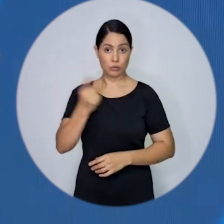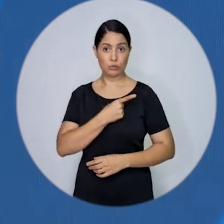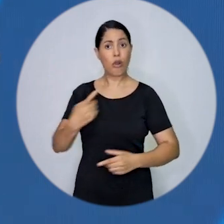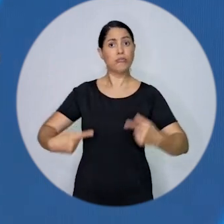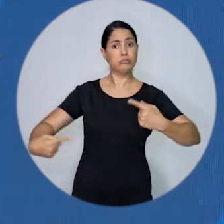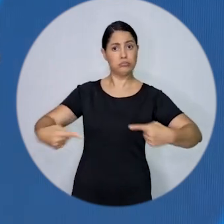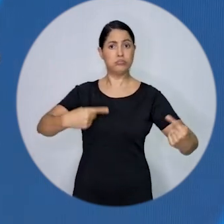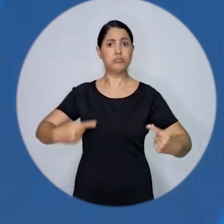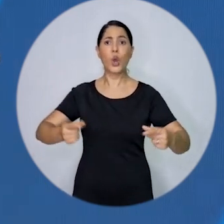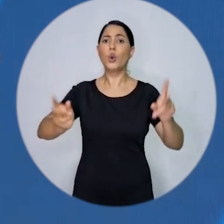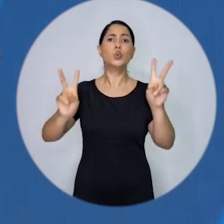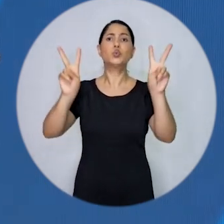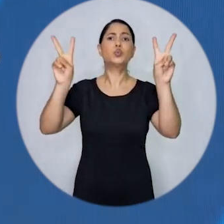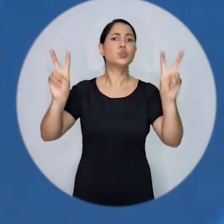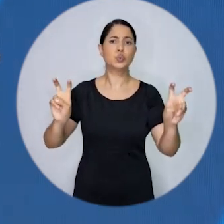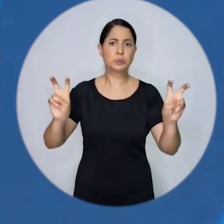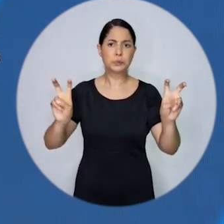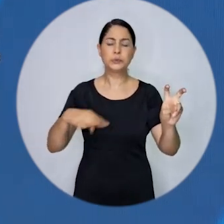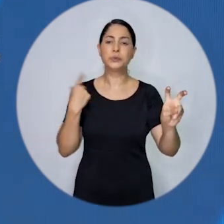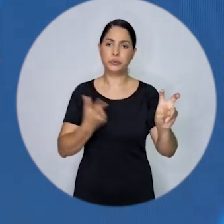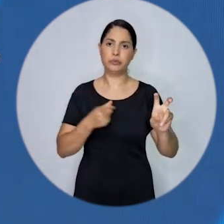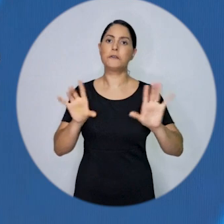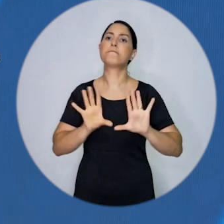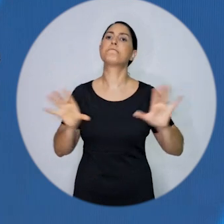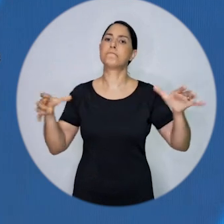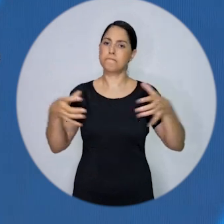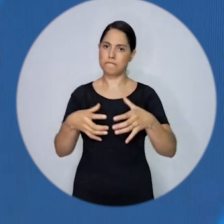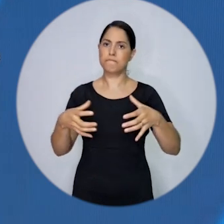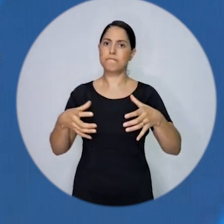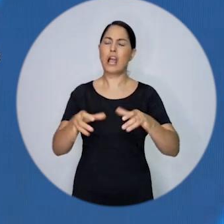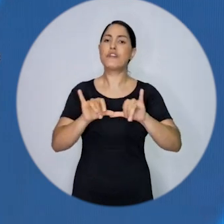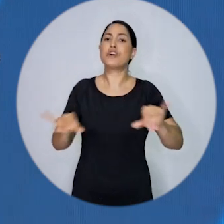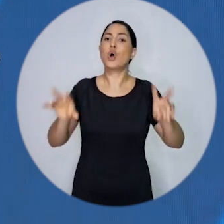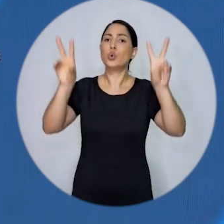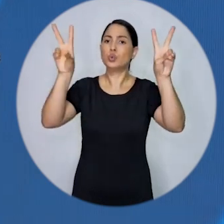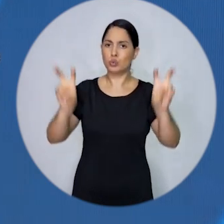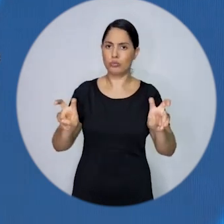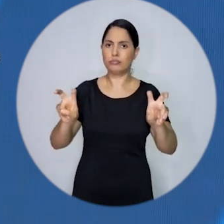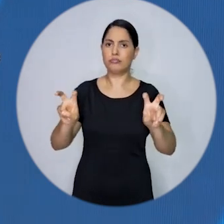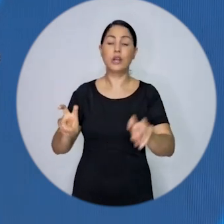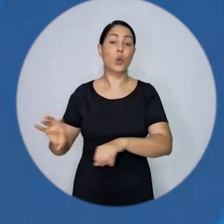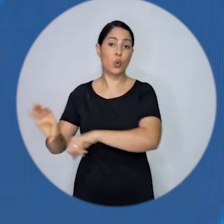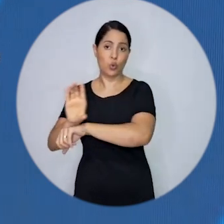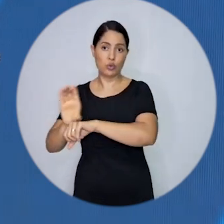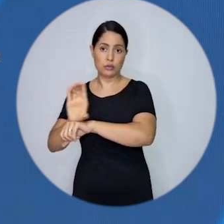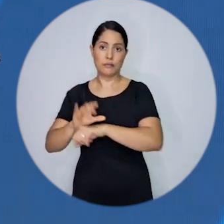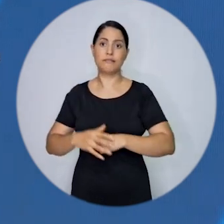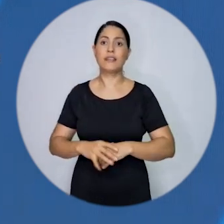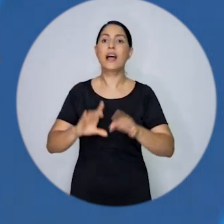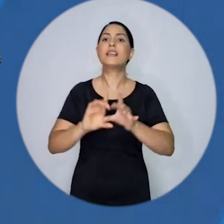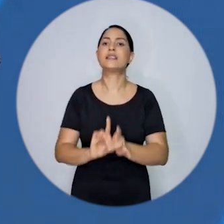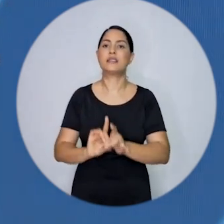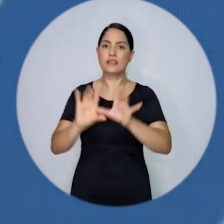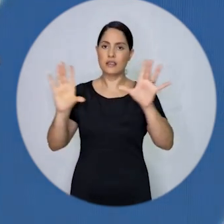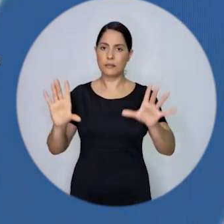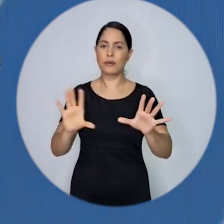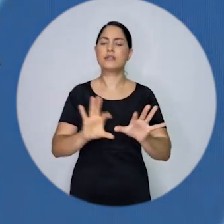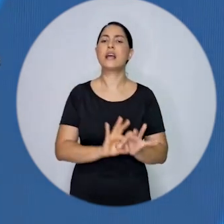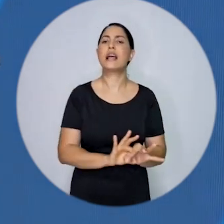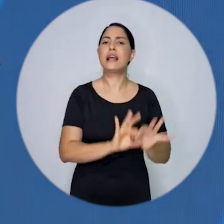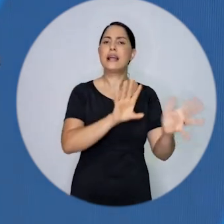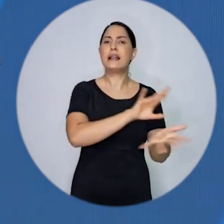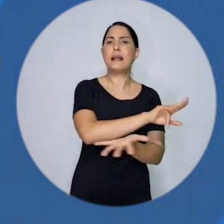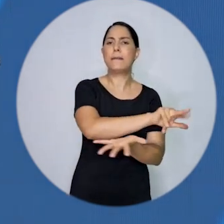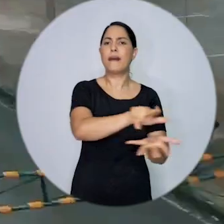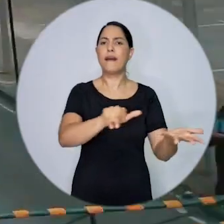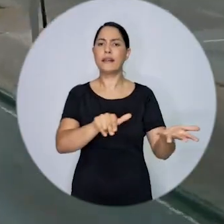Para discutir assuntos relacionados ao tema central de nossa conferência, Constituição, Democracia e